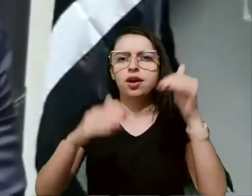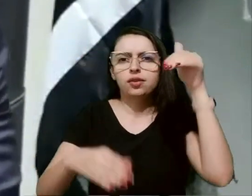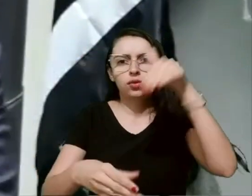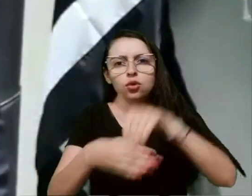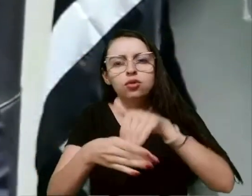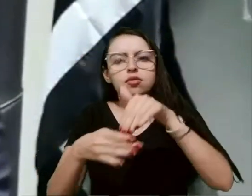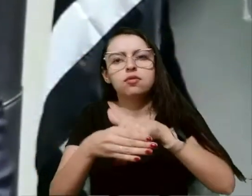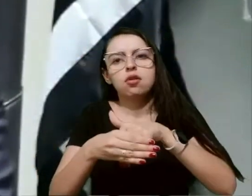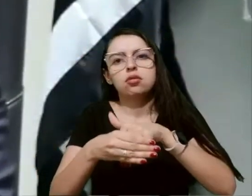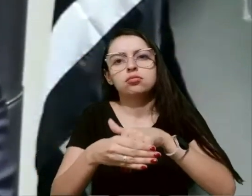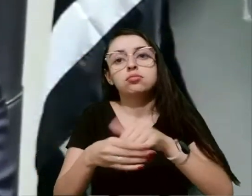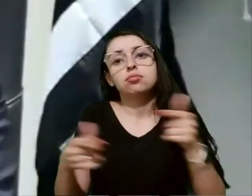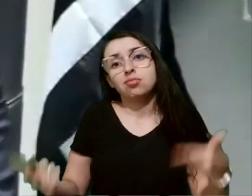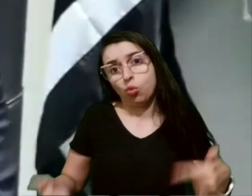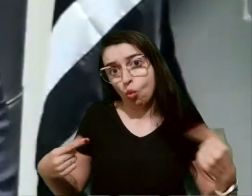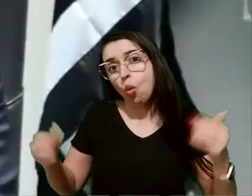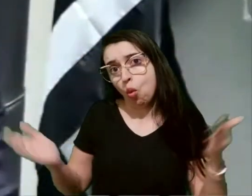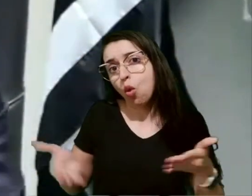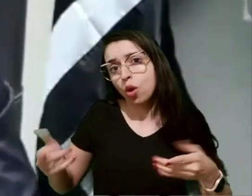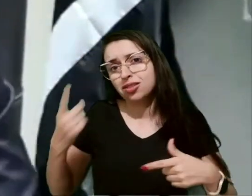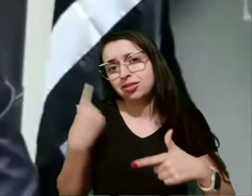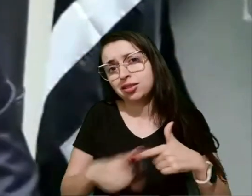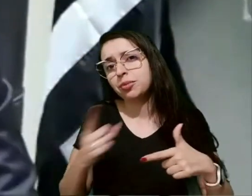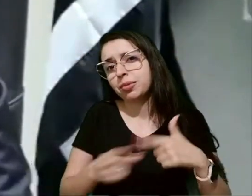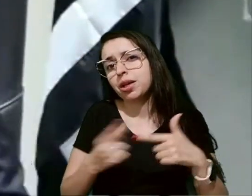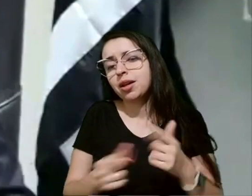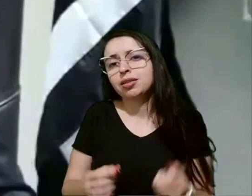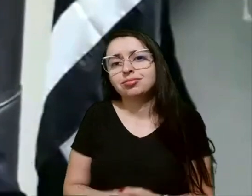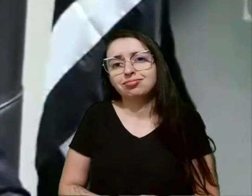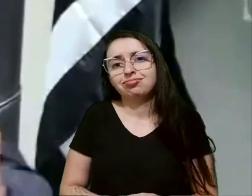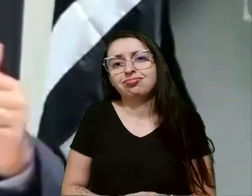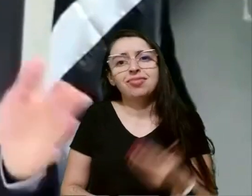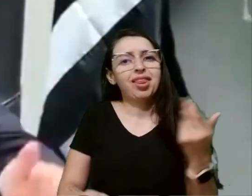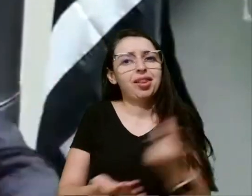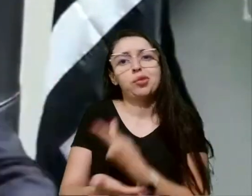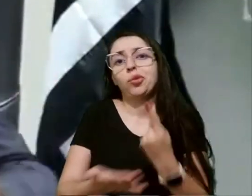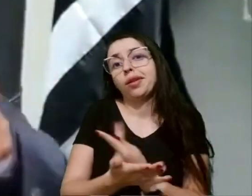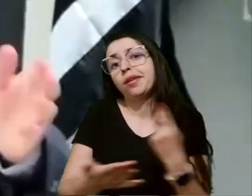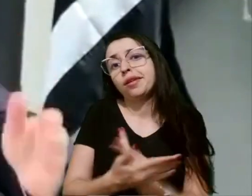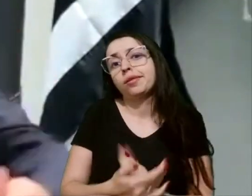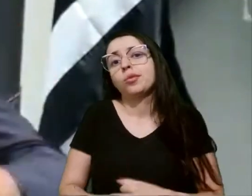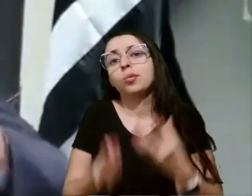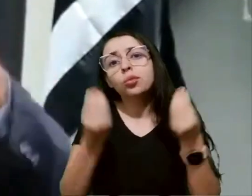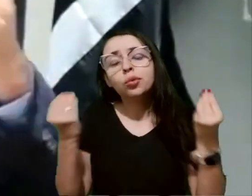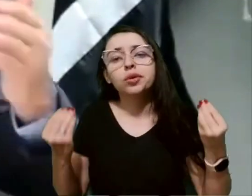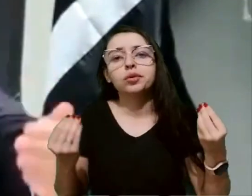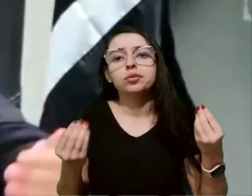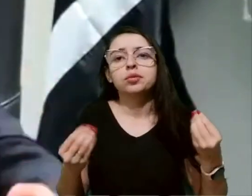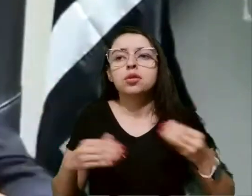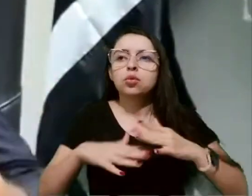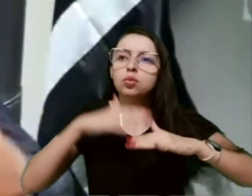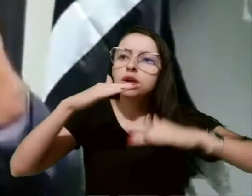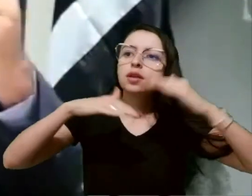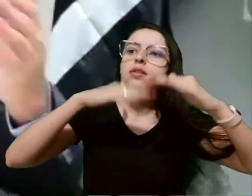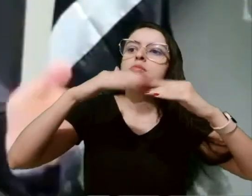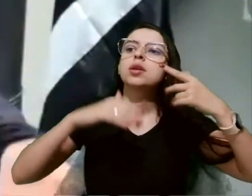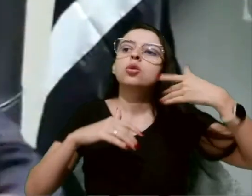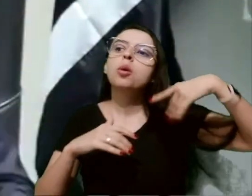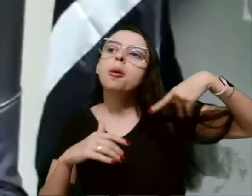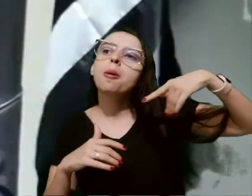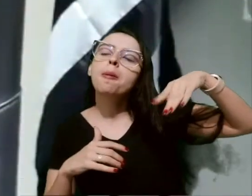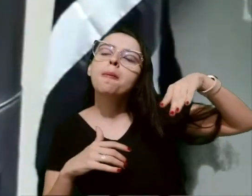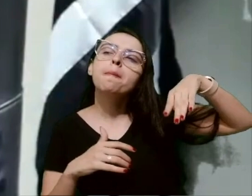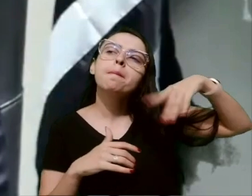errando, eh, fragorosamente, até os economistas tentando prever crescimento do PIB, taxa de inflação,